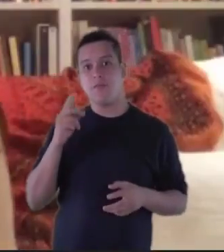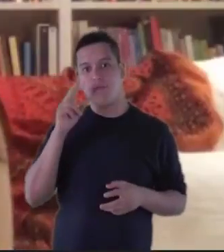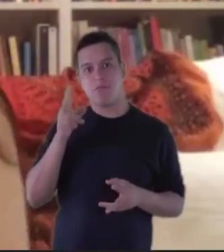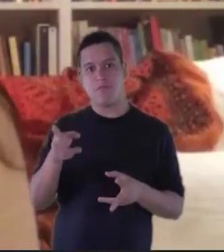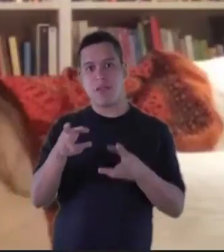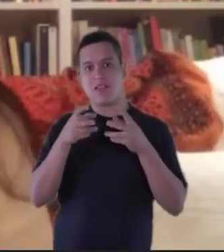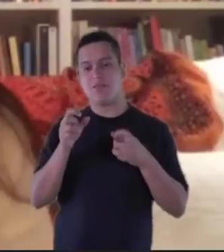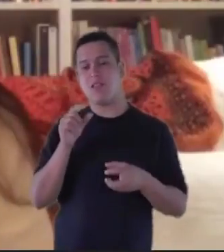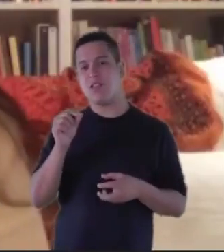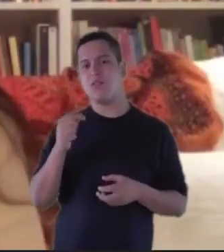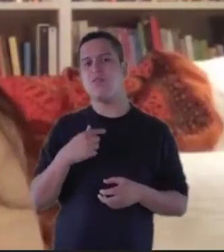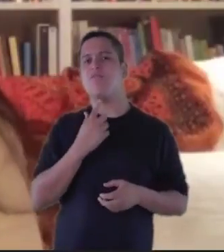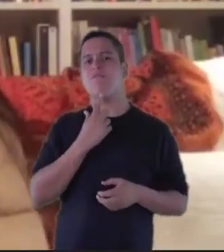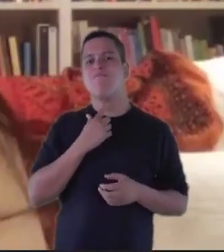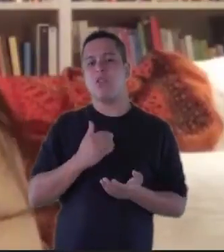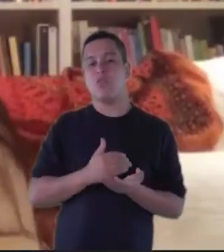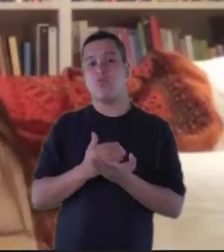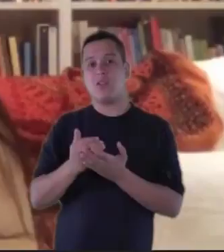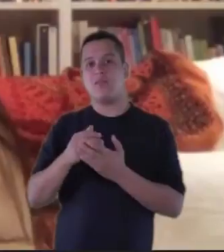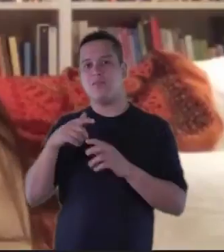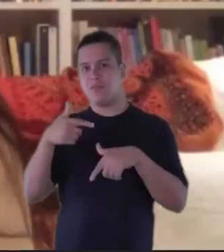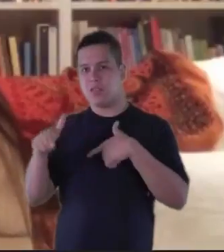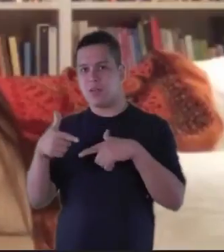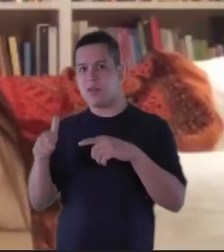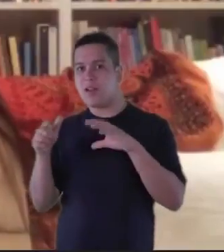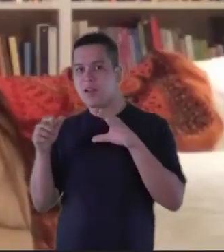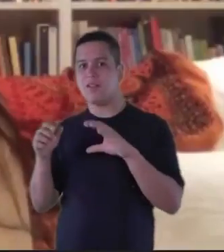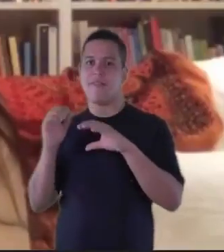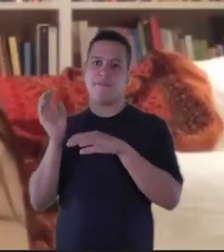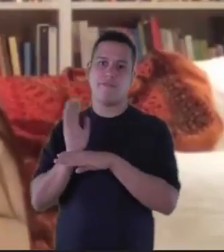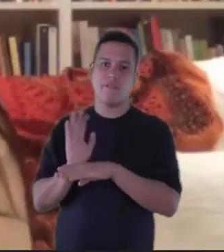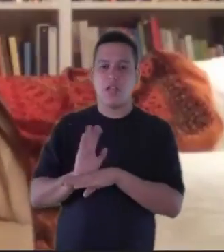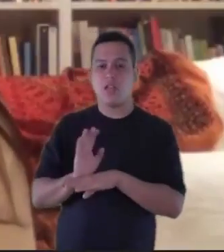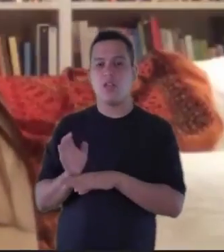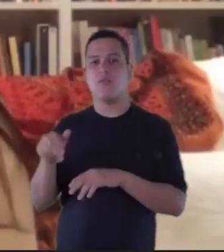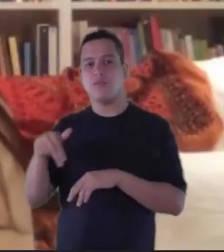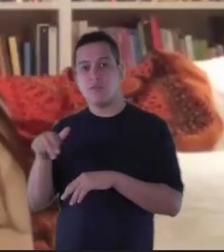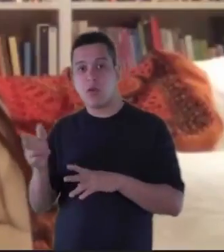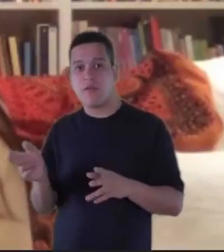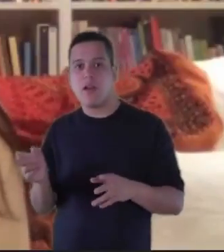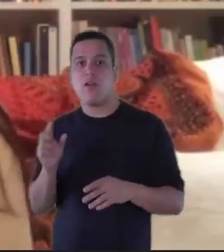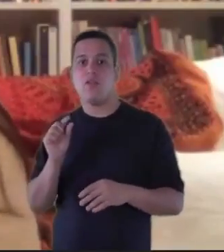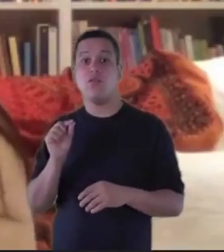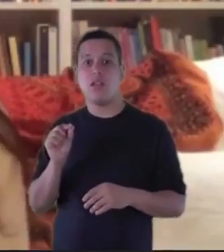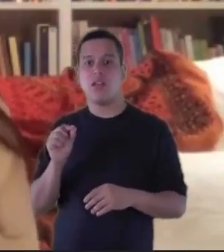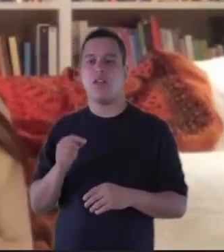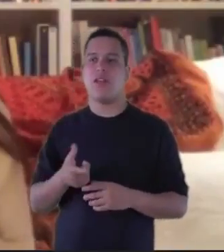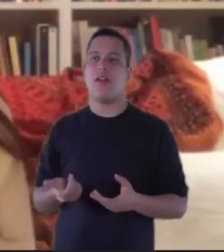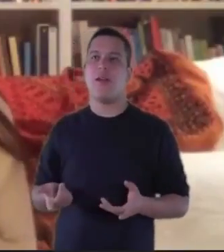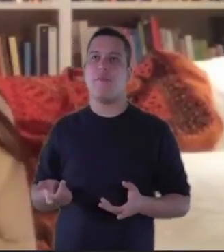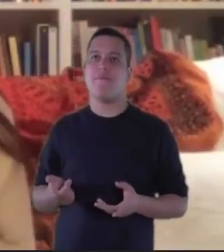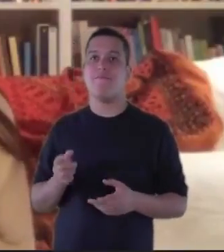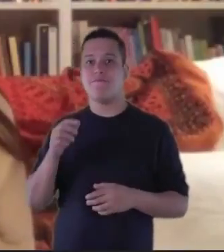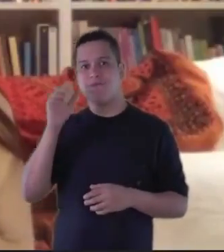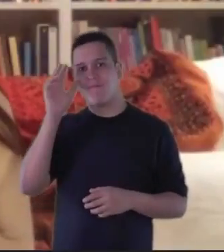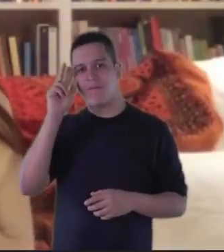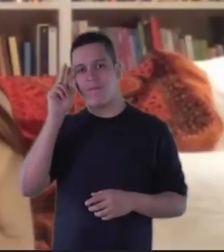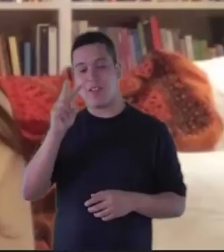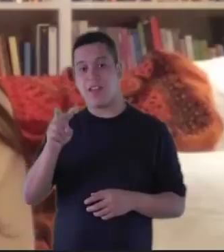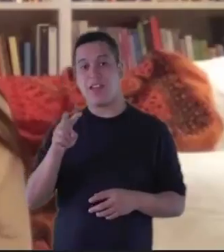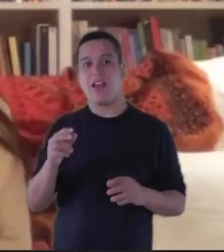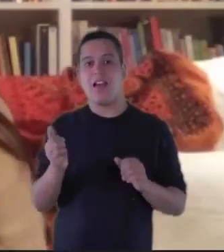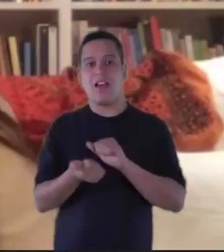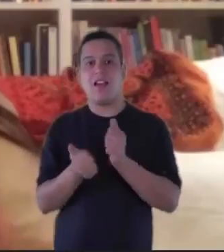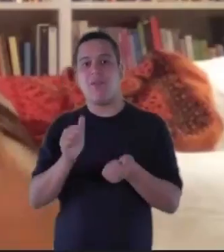a imaginar que aquilo era possível, que aquele sonho era possível, foi assistir a adaptação do Capitães da Areia, que era um livro que eu amava muito.